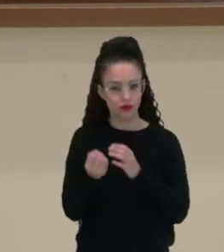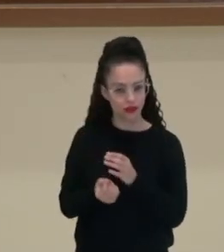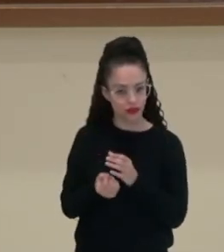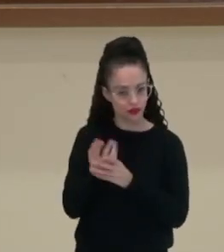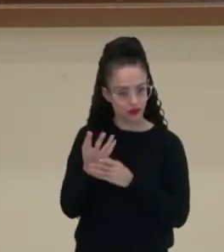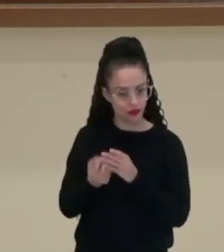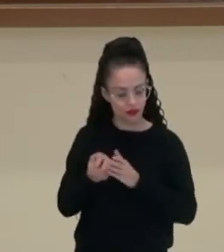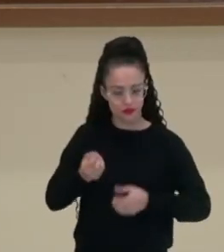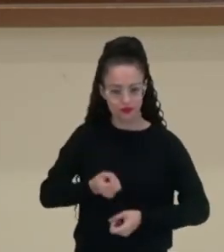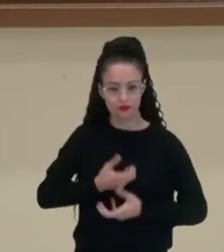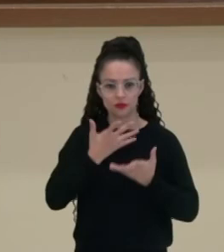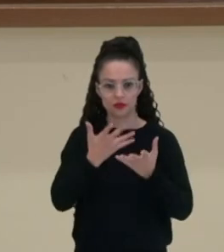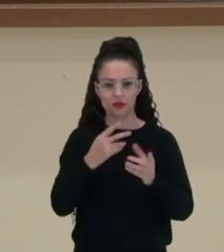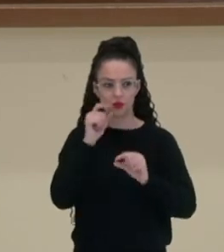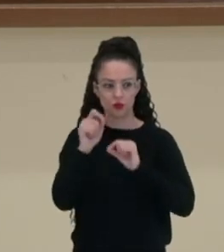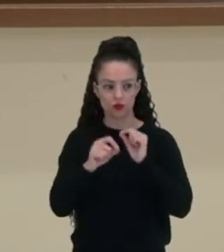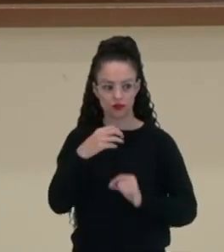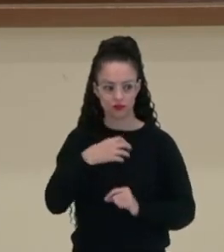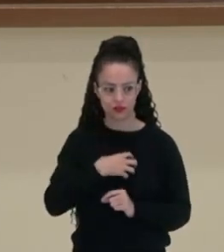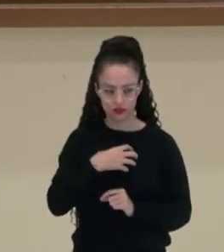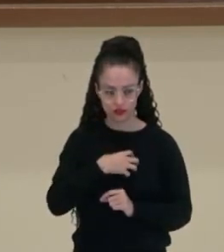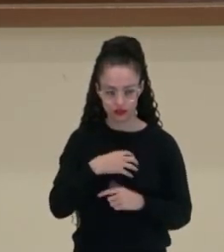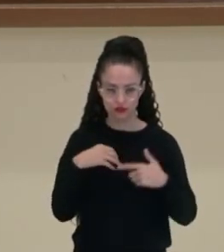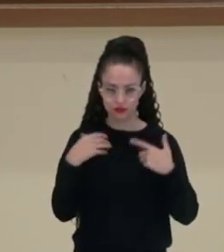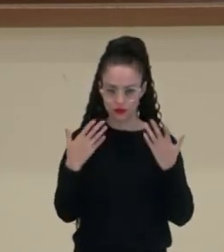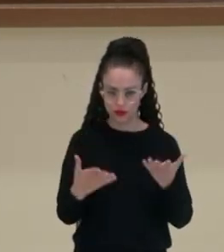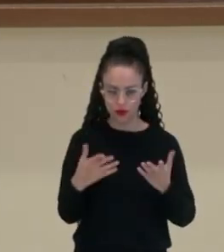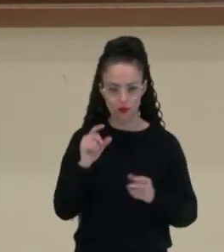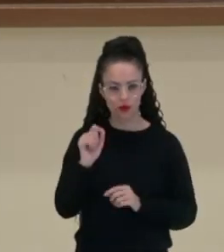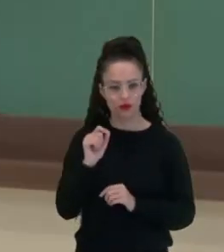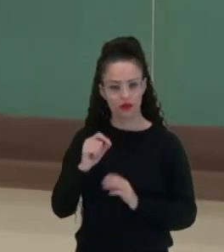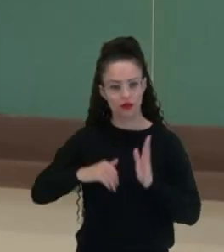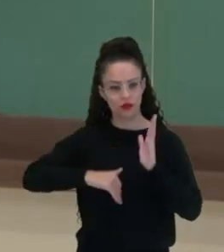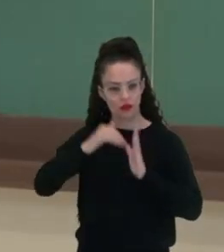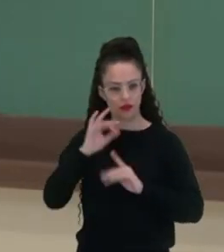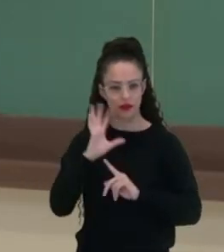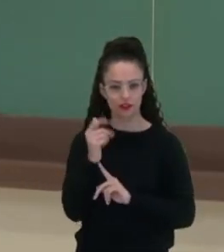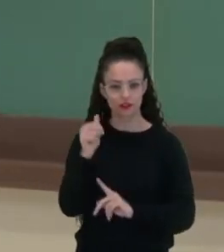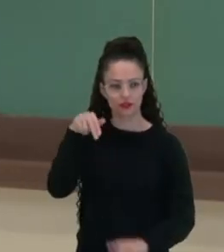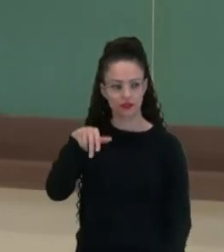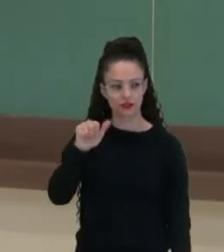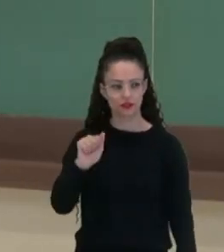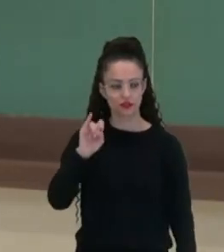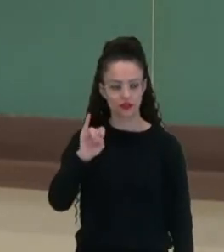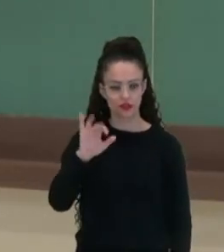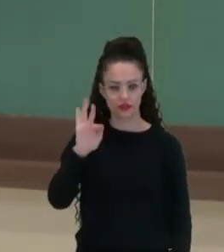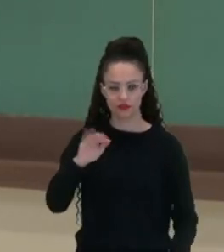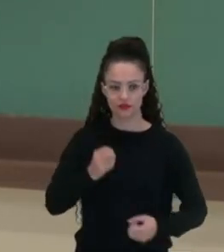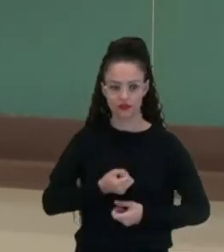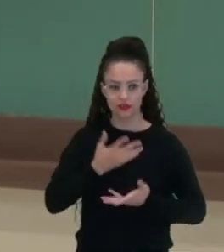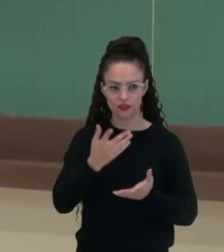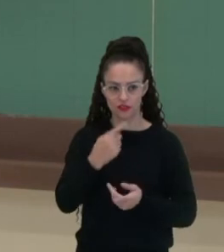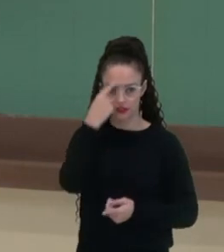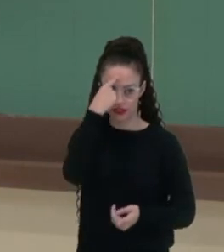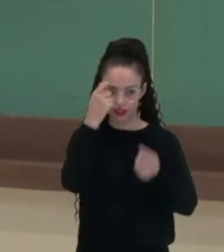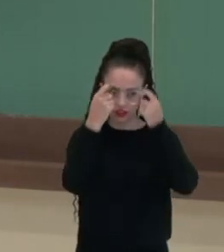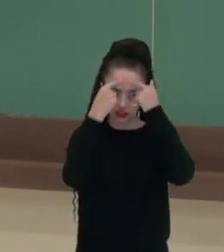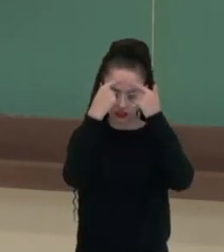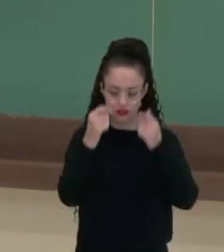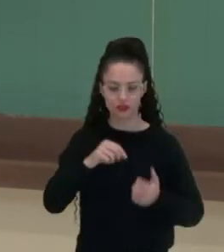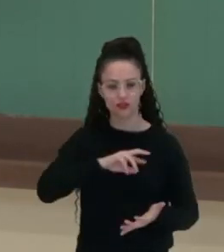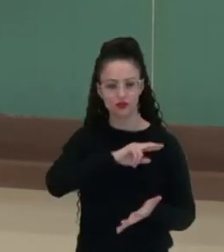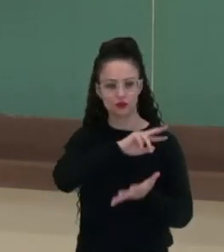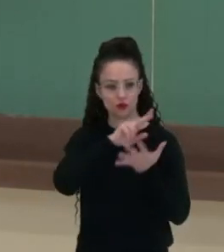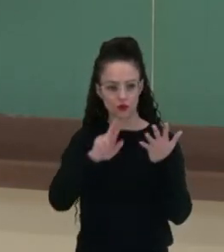né? Expressar o que eles estão sentindo. Então as obras da arte naif são muito espontâneas, criativas, cercadas